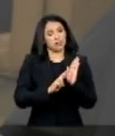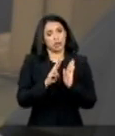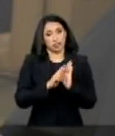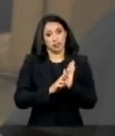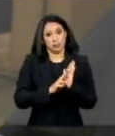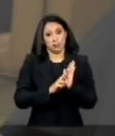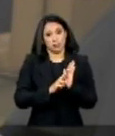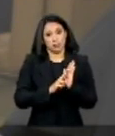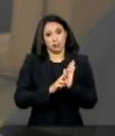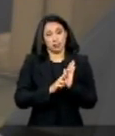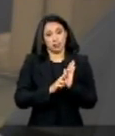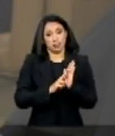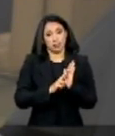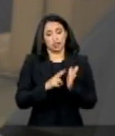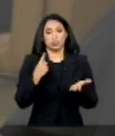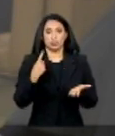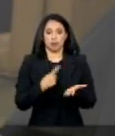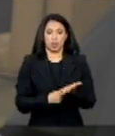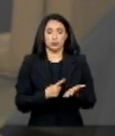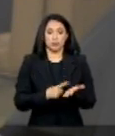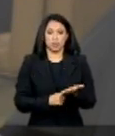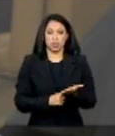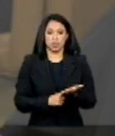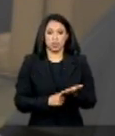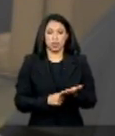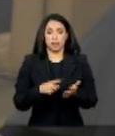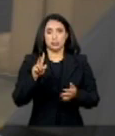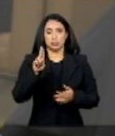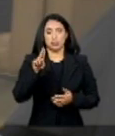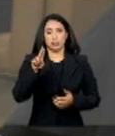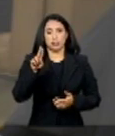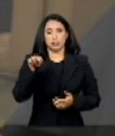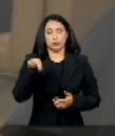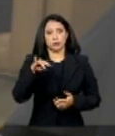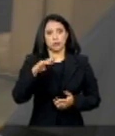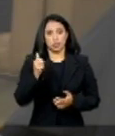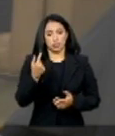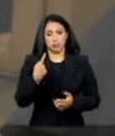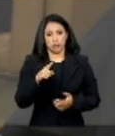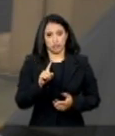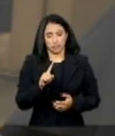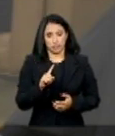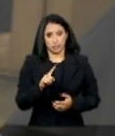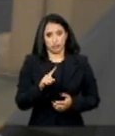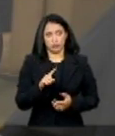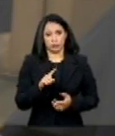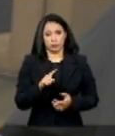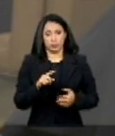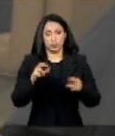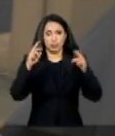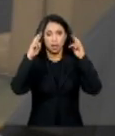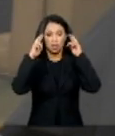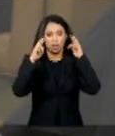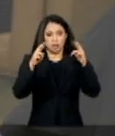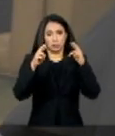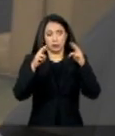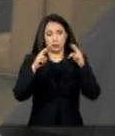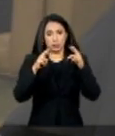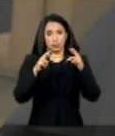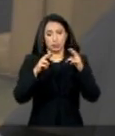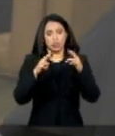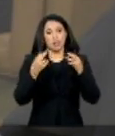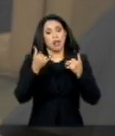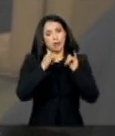de competência da união federal aqui mas diz respeito precisamente a norma do setor elétrico